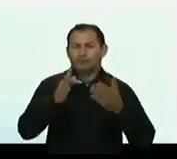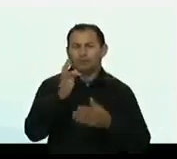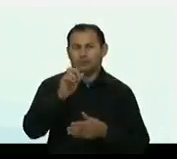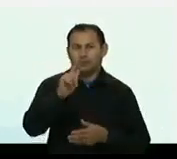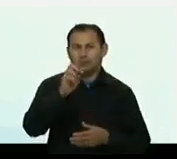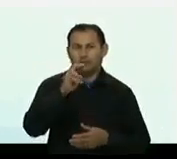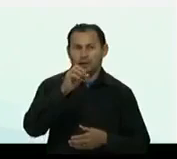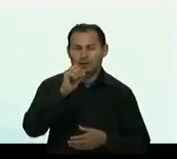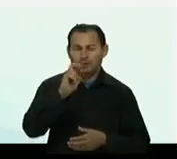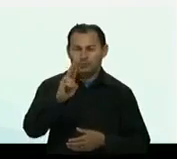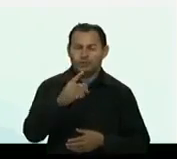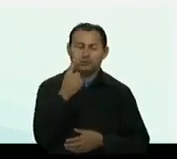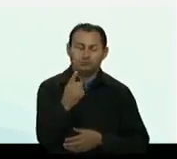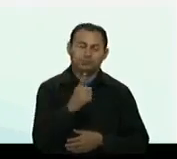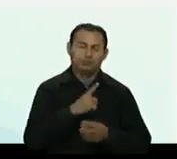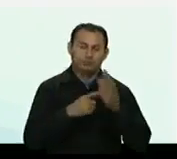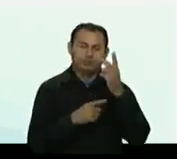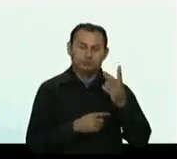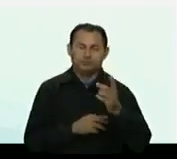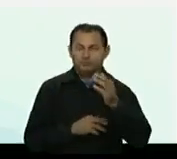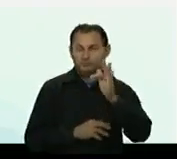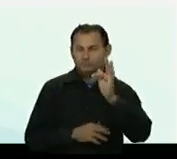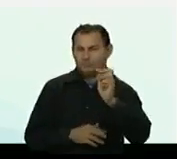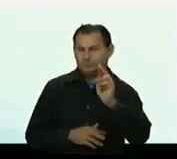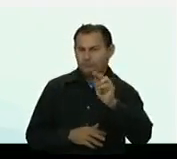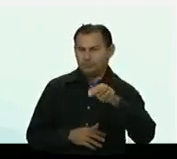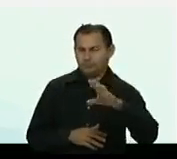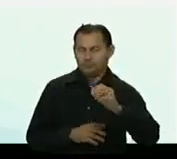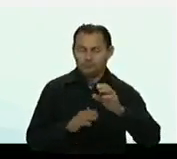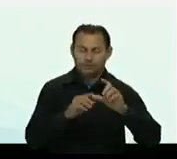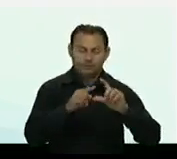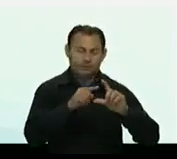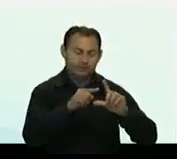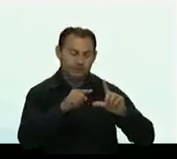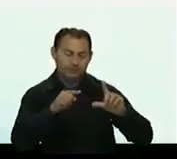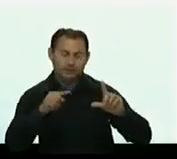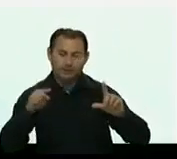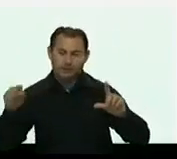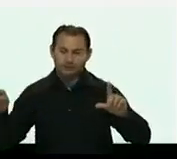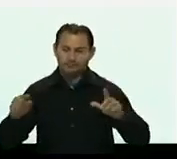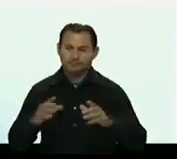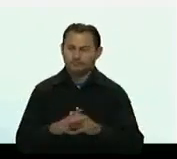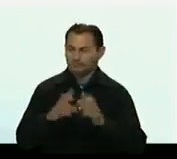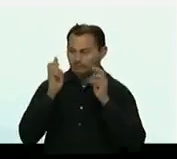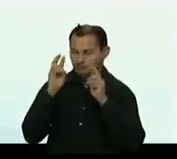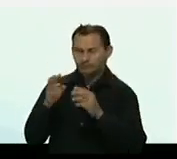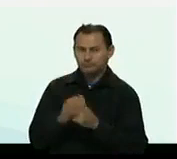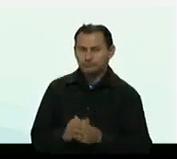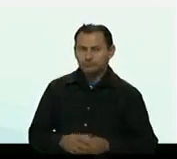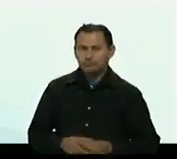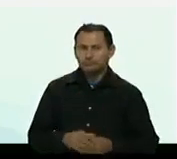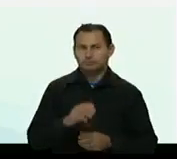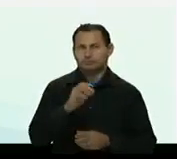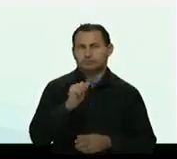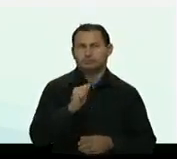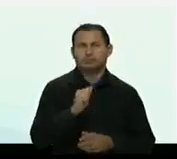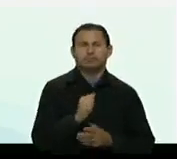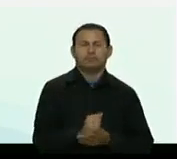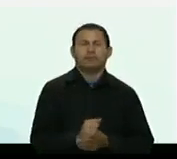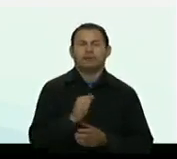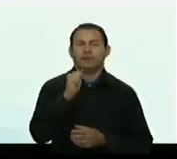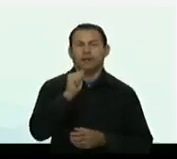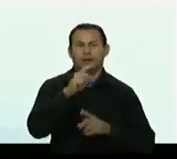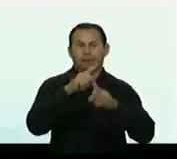1, temos dois casos. A função linear, veja aqui que é só a vezes